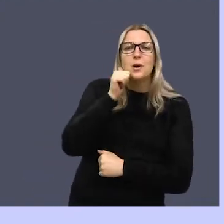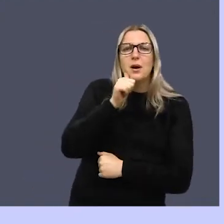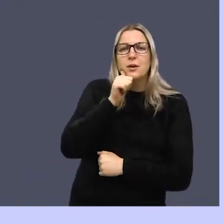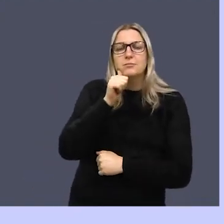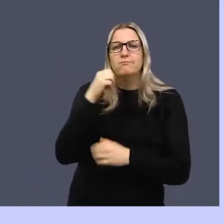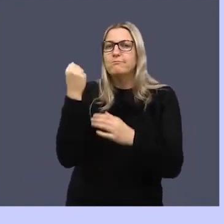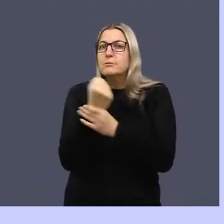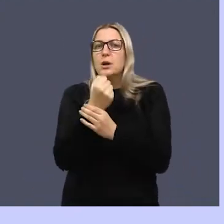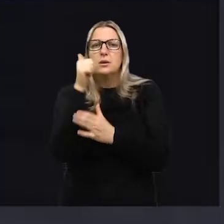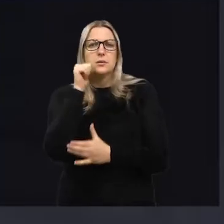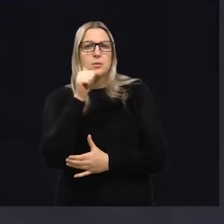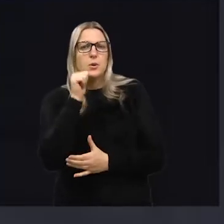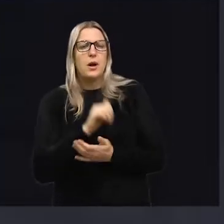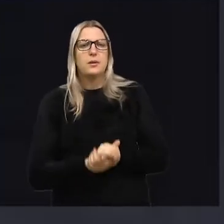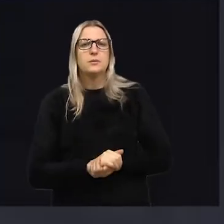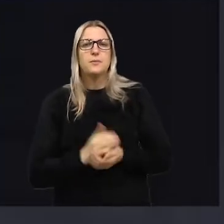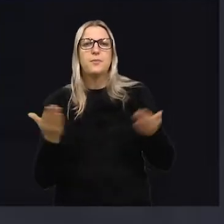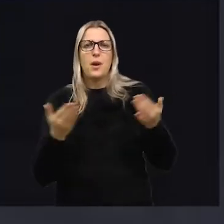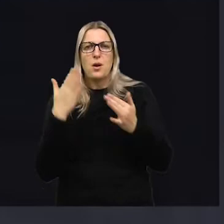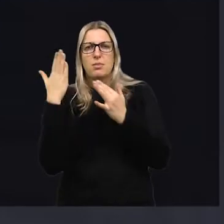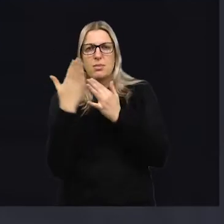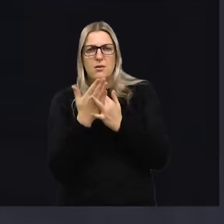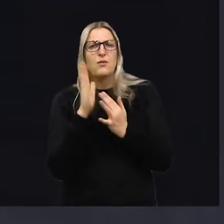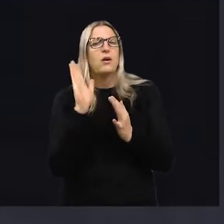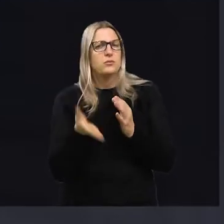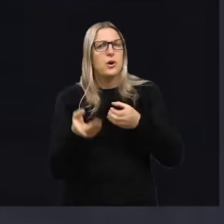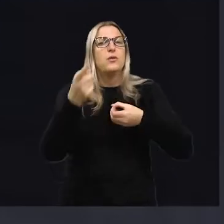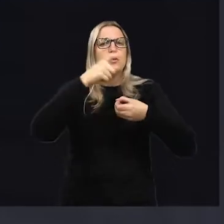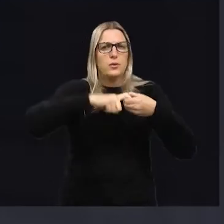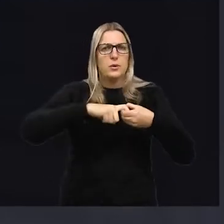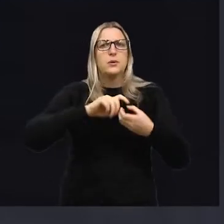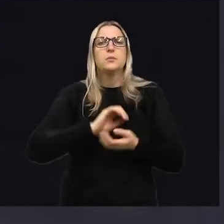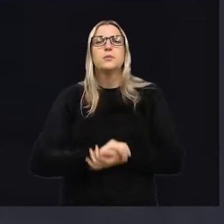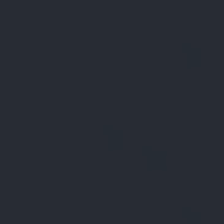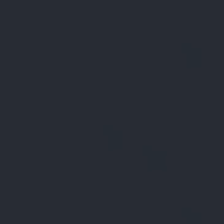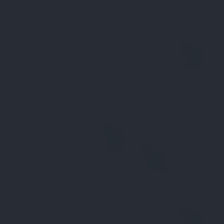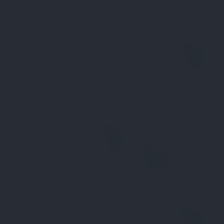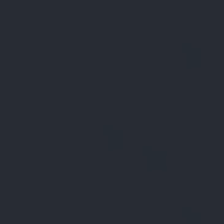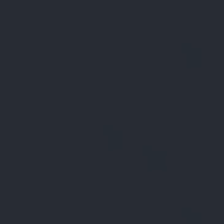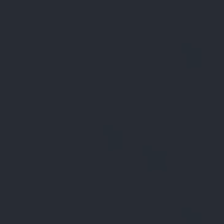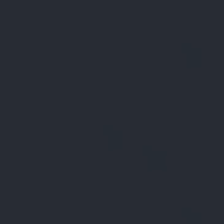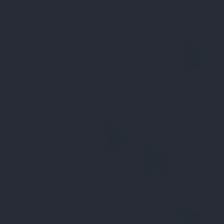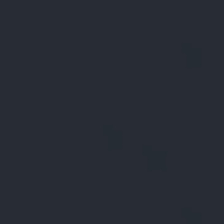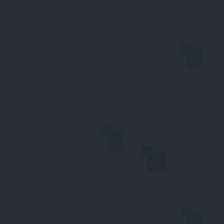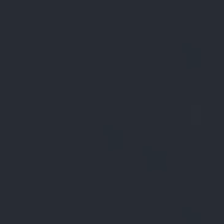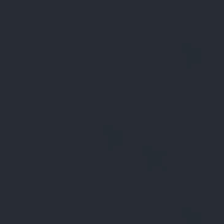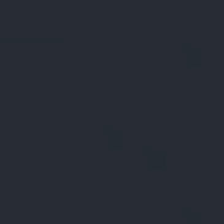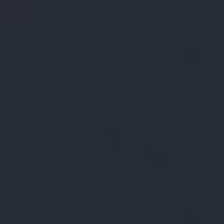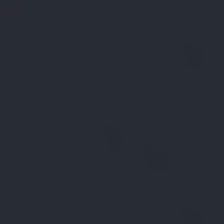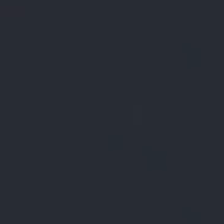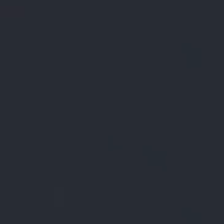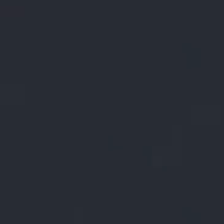das mulheres. Nós vamos para um rápido intervalo e já voltamos.